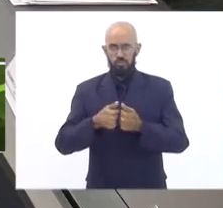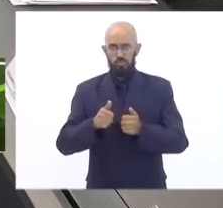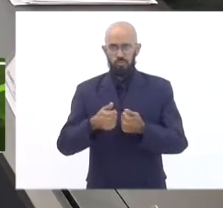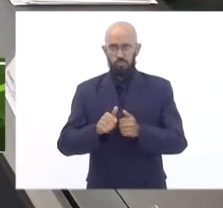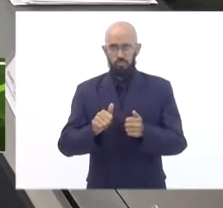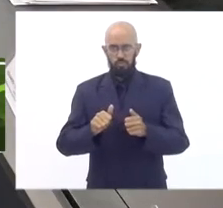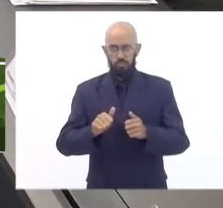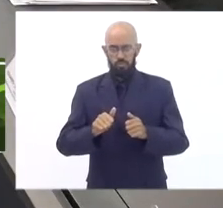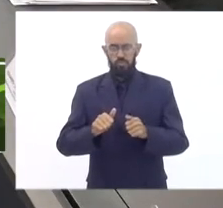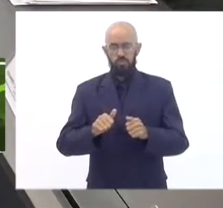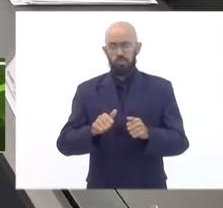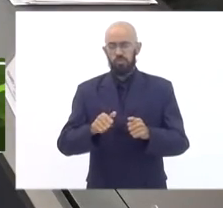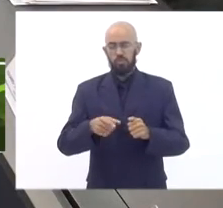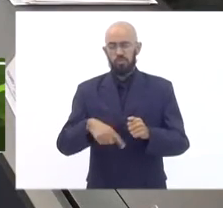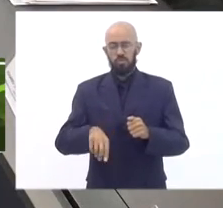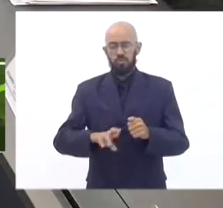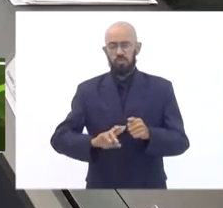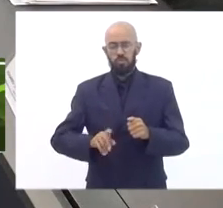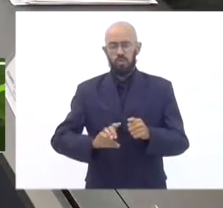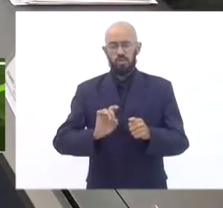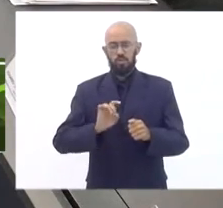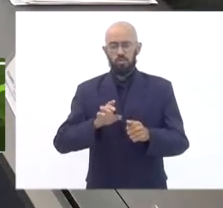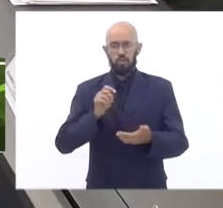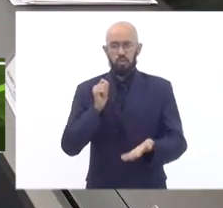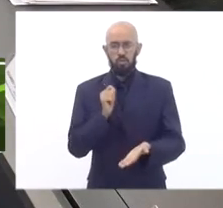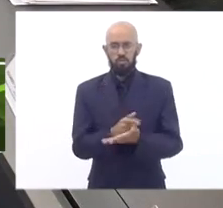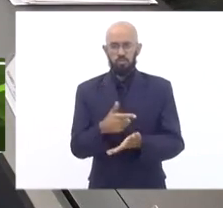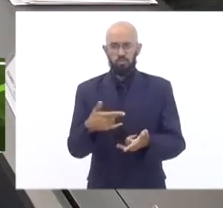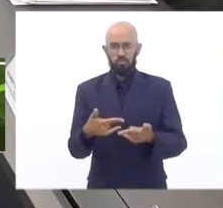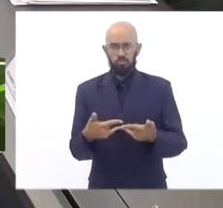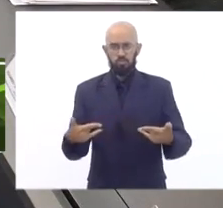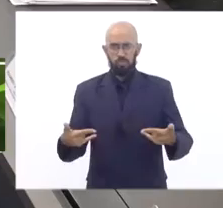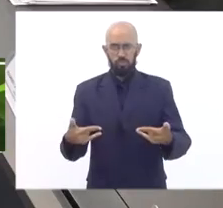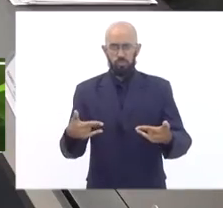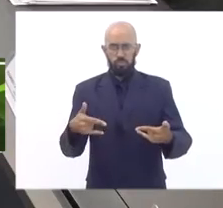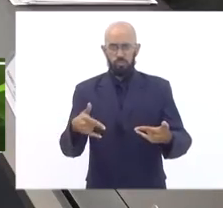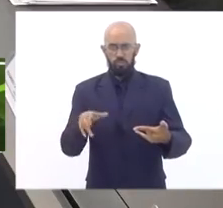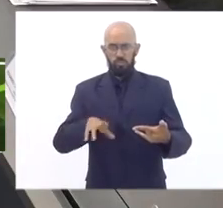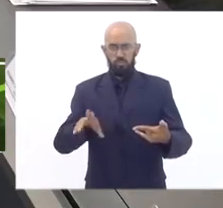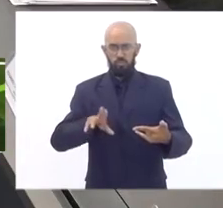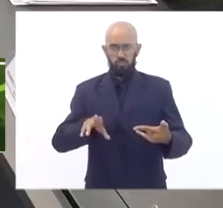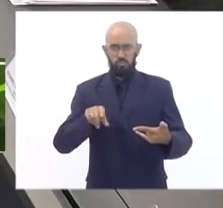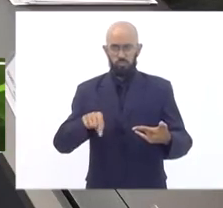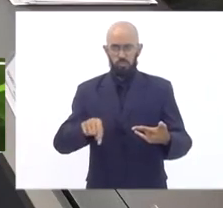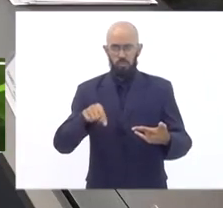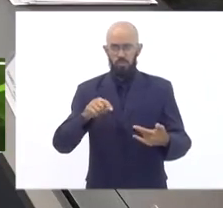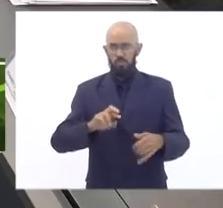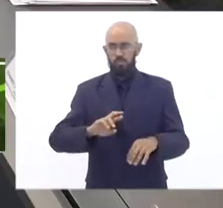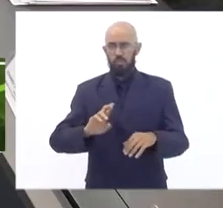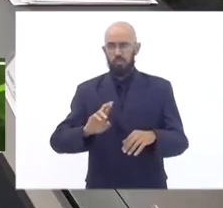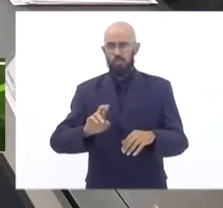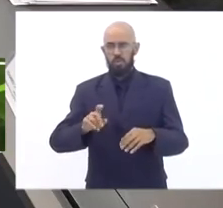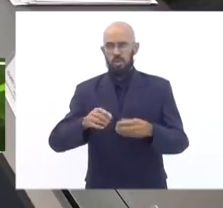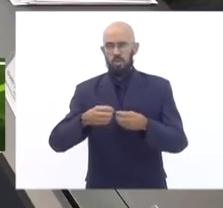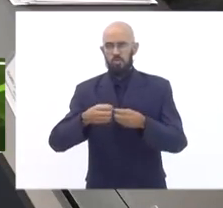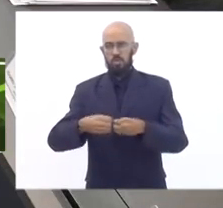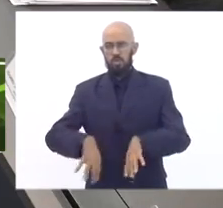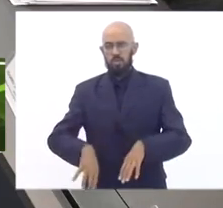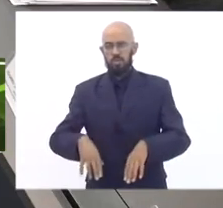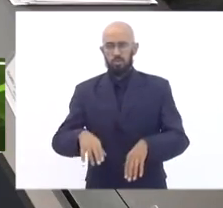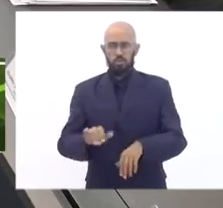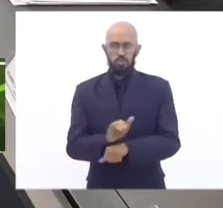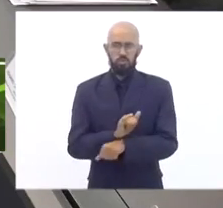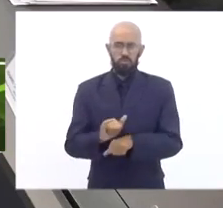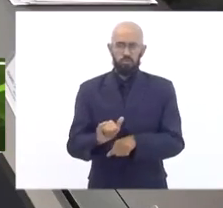dependam exclusivamente da receita tarifária. Ou seja, não estamos falando de compensações eventuais. Assim,